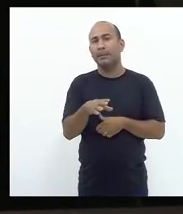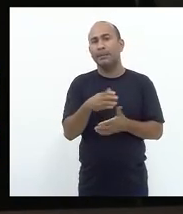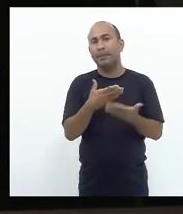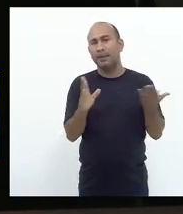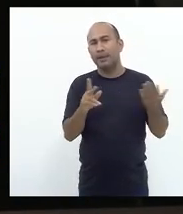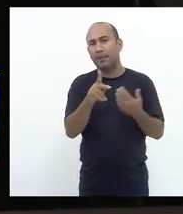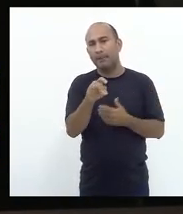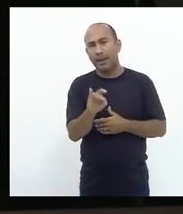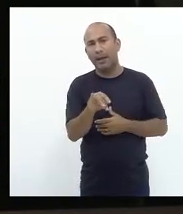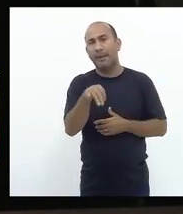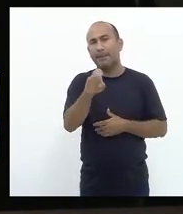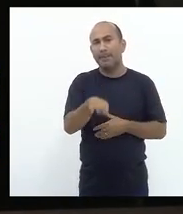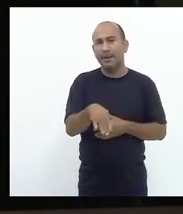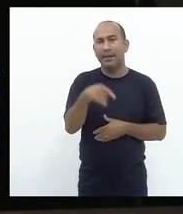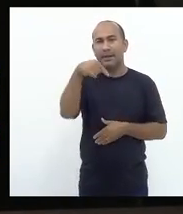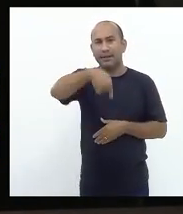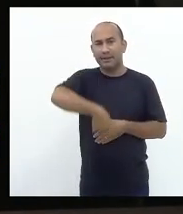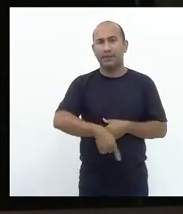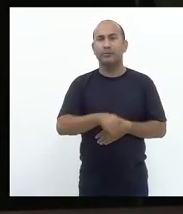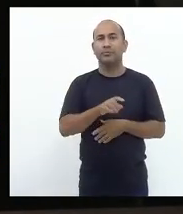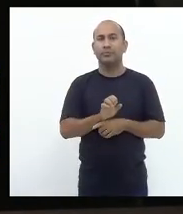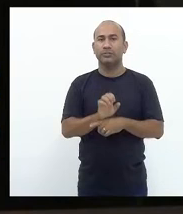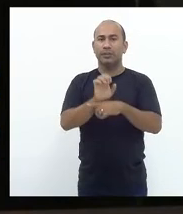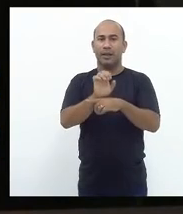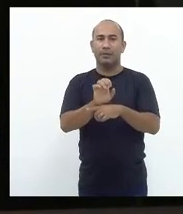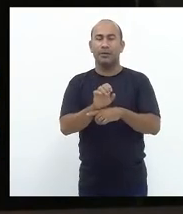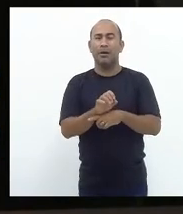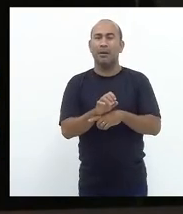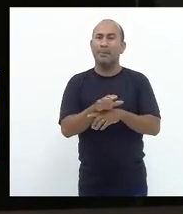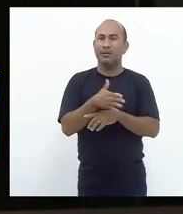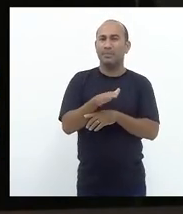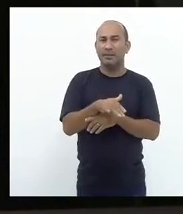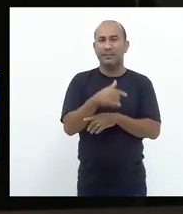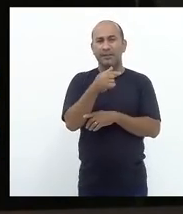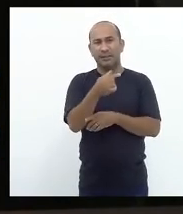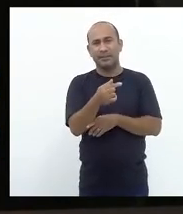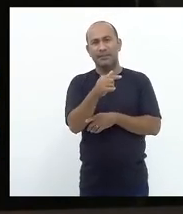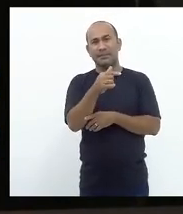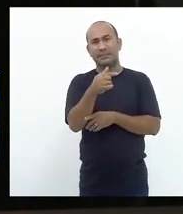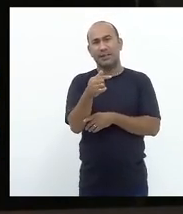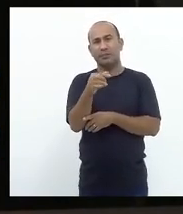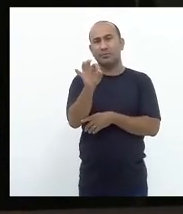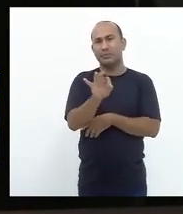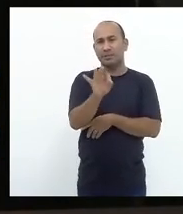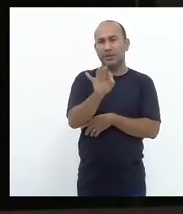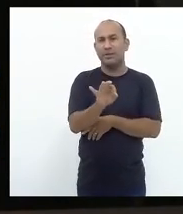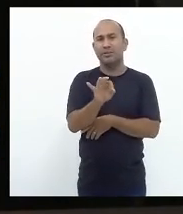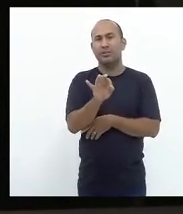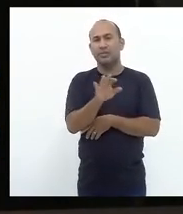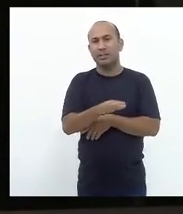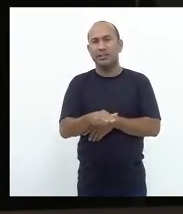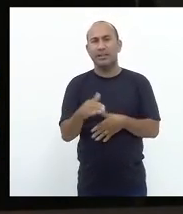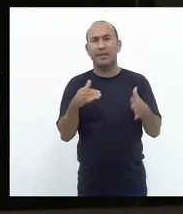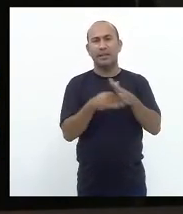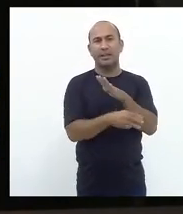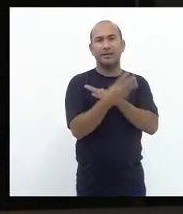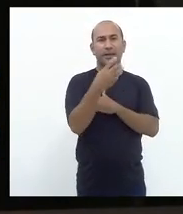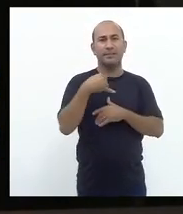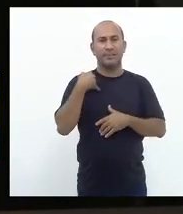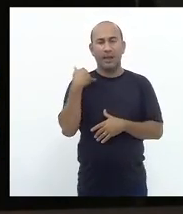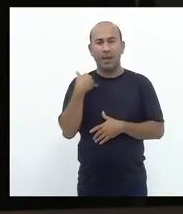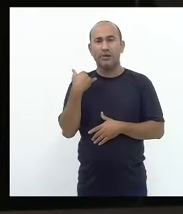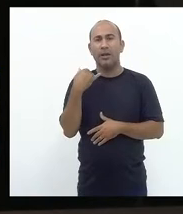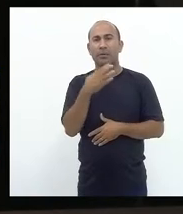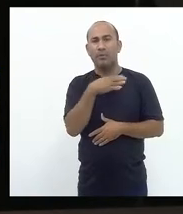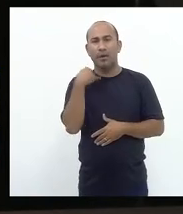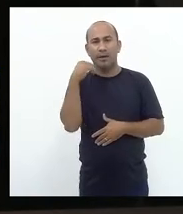cartórios aqui do estado. Pelo menos 774 crianças de até 6 anos ficaram órfãos no estado.